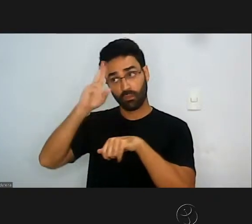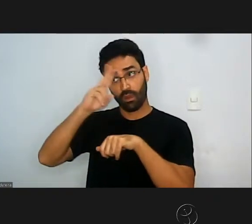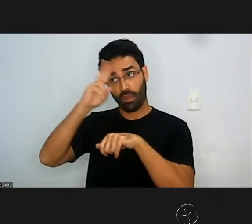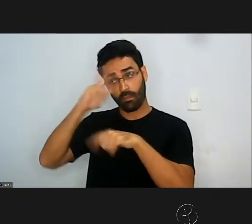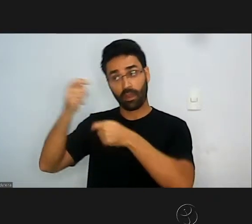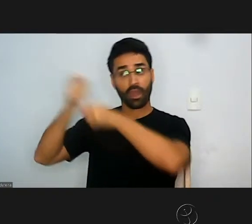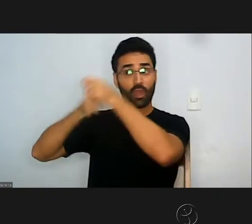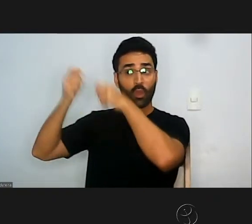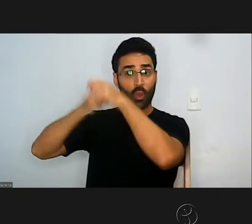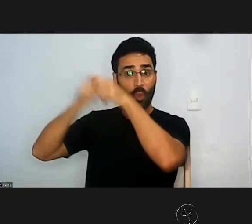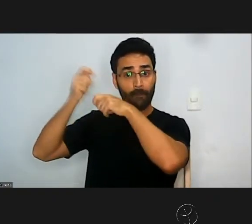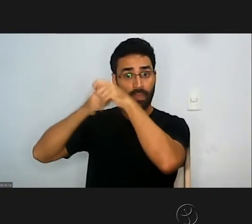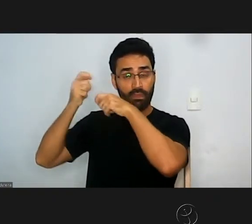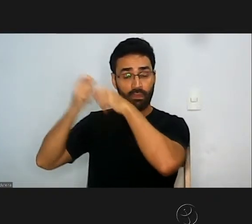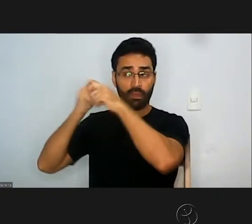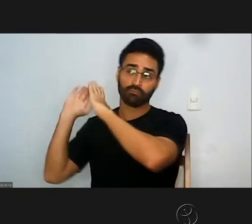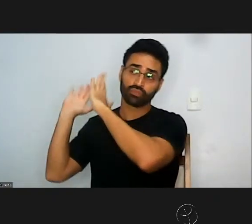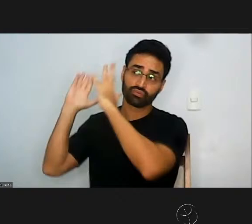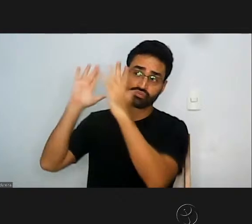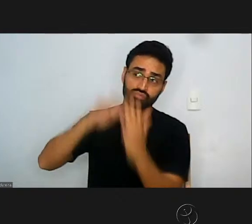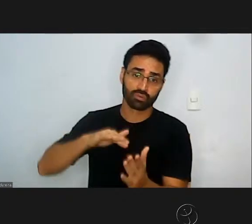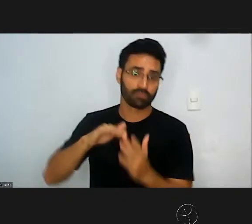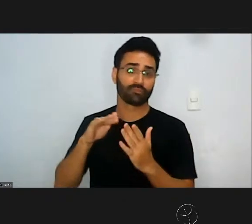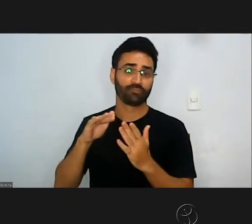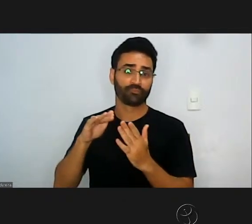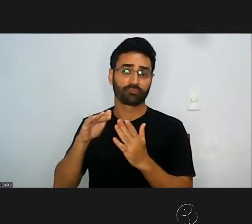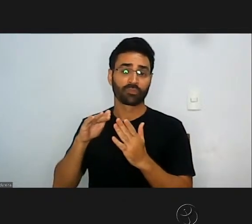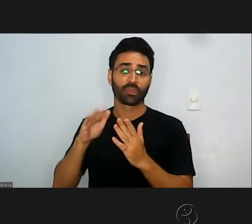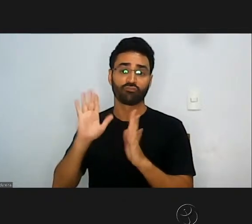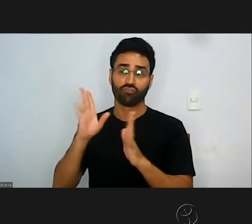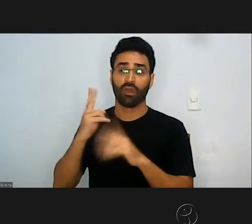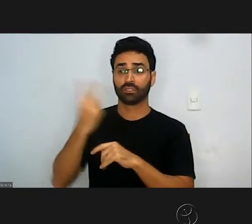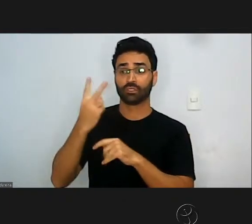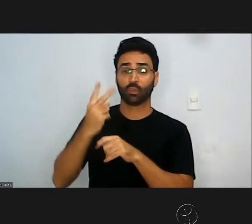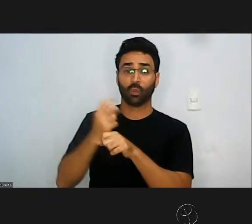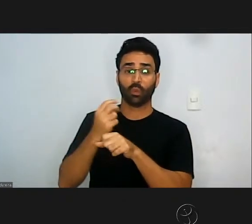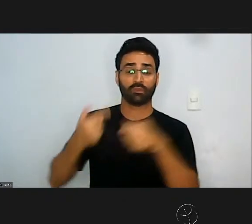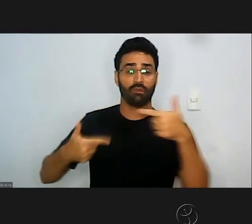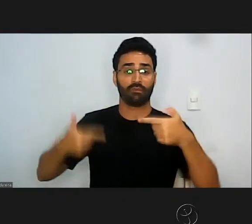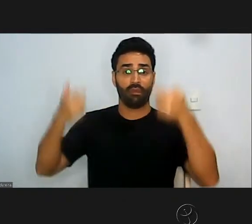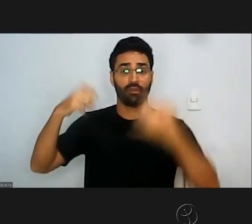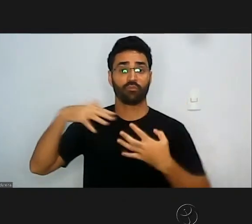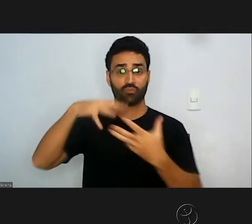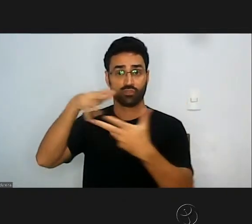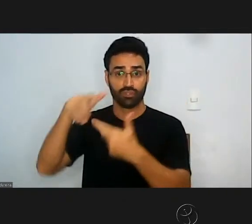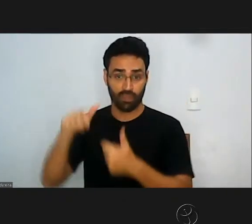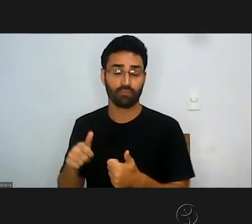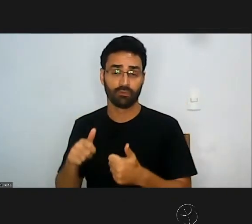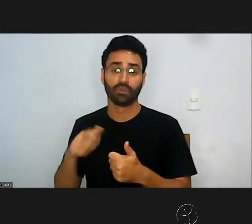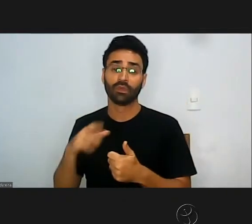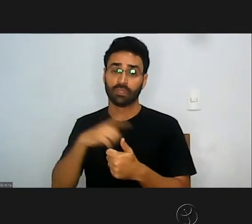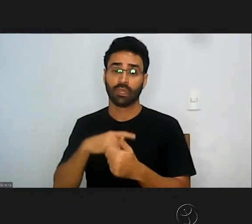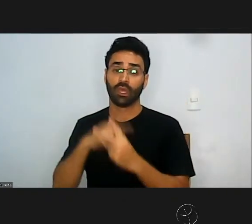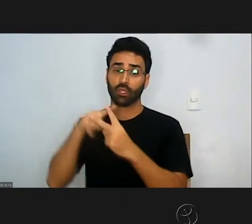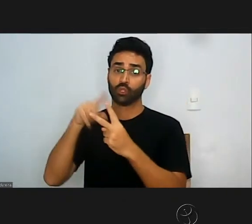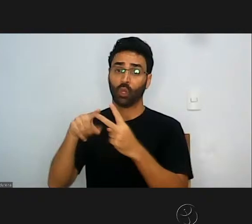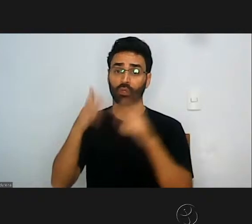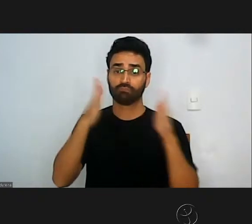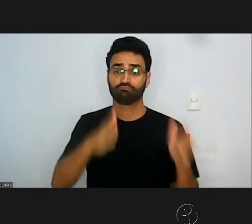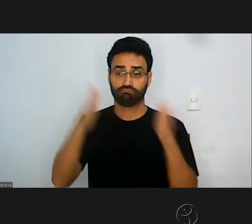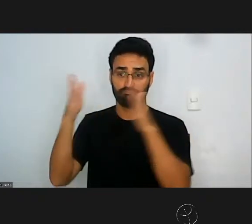Ocidente desde a Segunda Guerra Mundial. Houve dois períodos claramente distintos, com